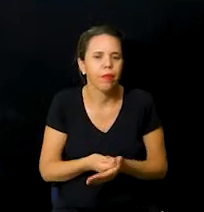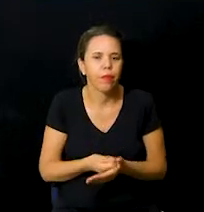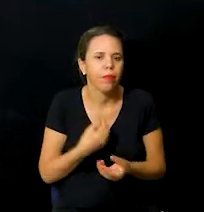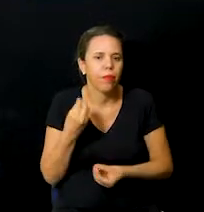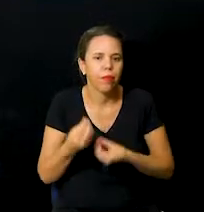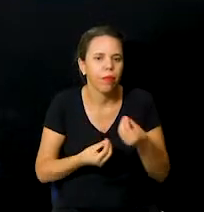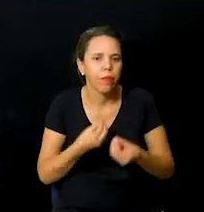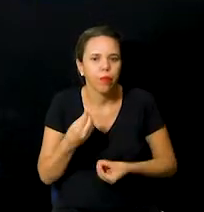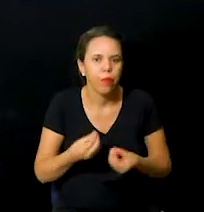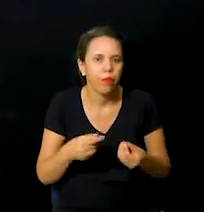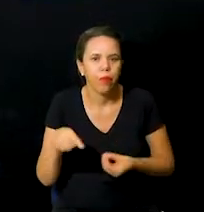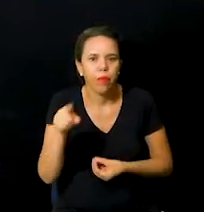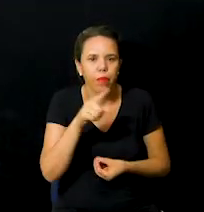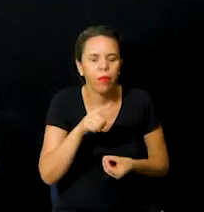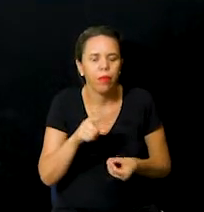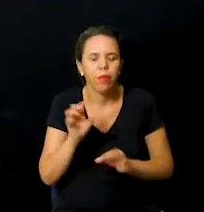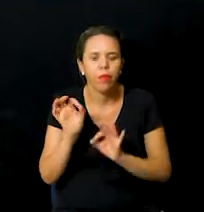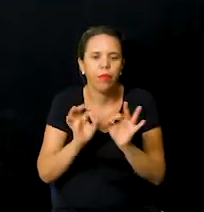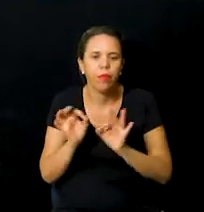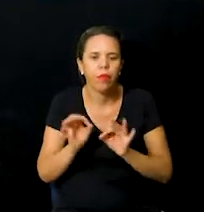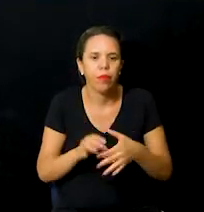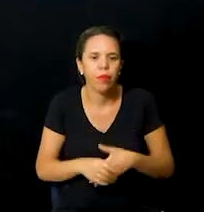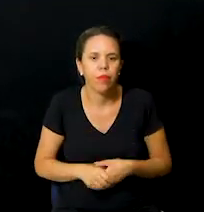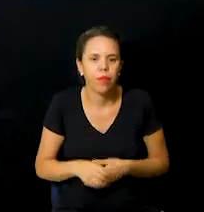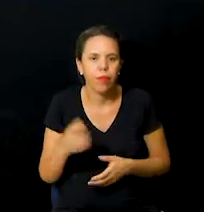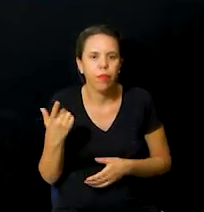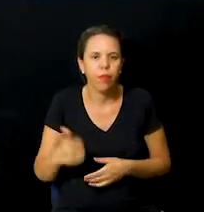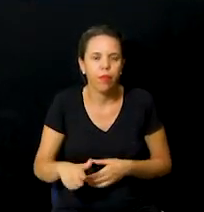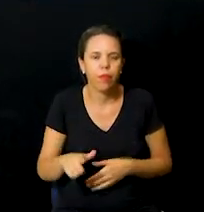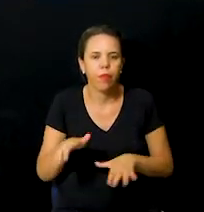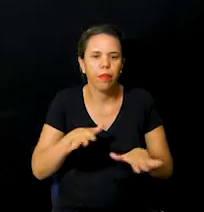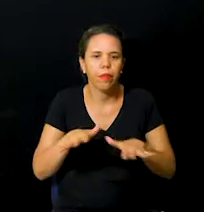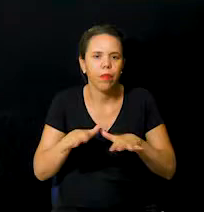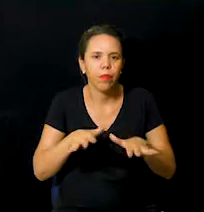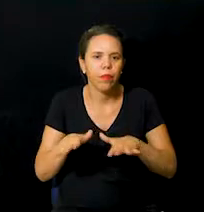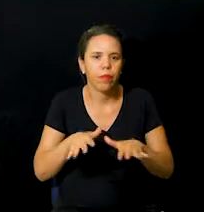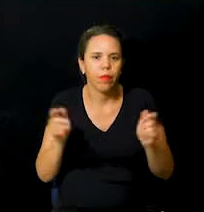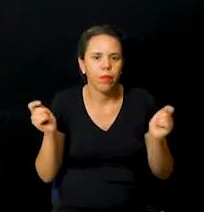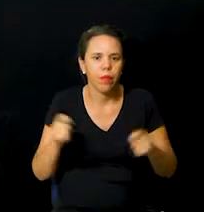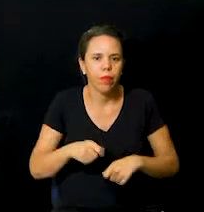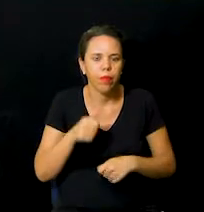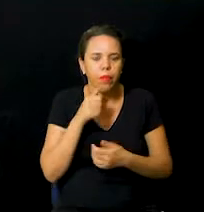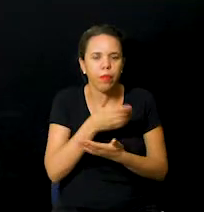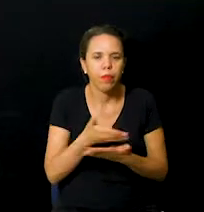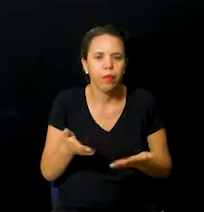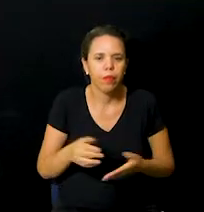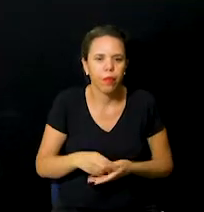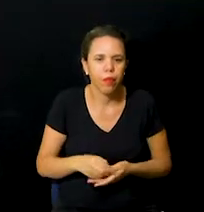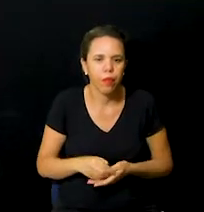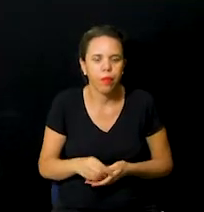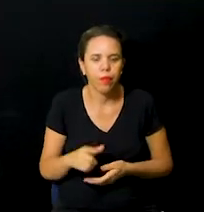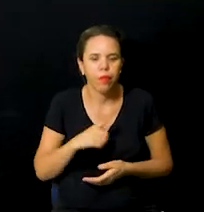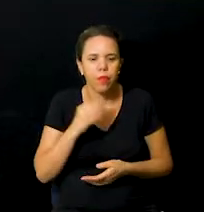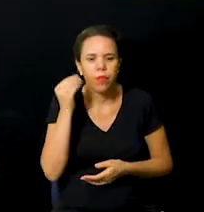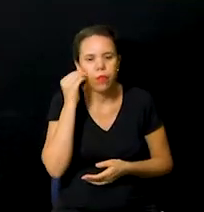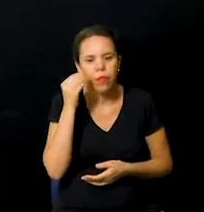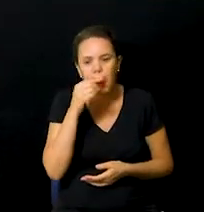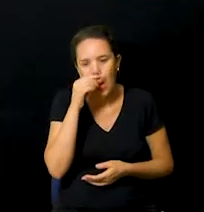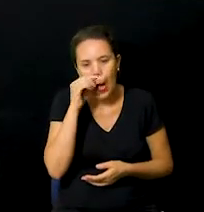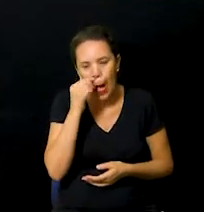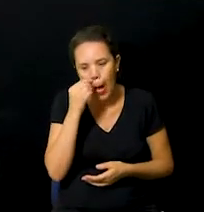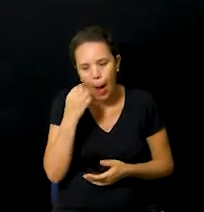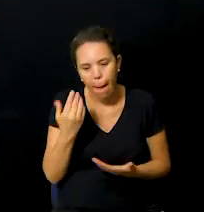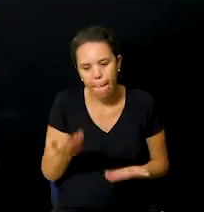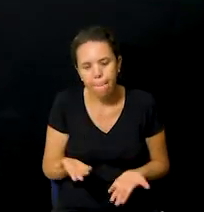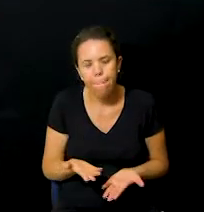Mulheres que Decidem e como foi que vocês formataram mais aí um movimento que empodera as mulheres e que